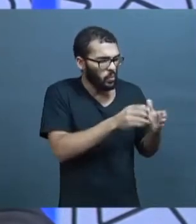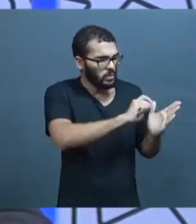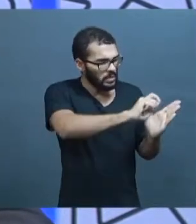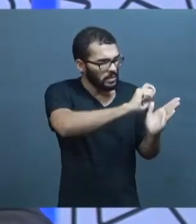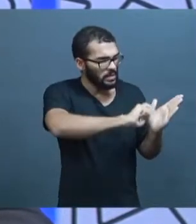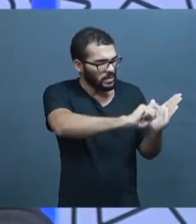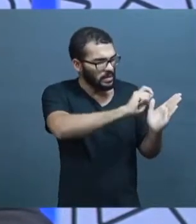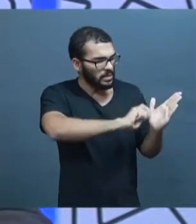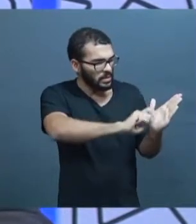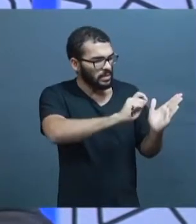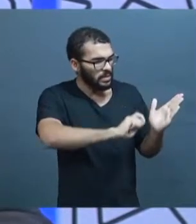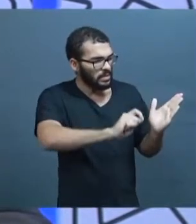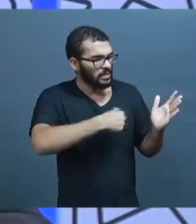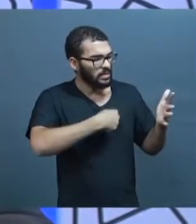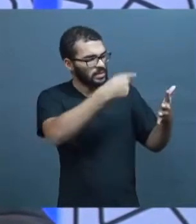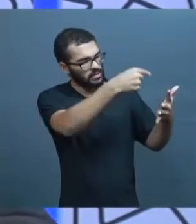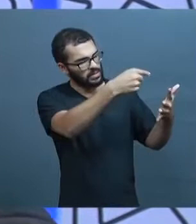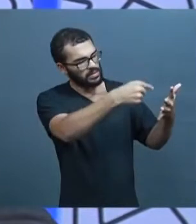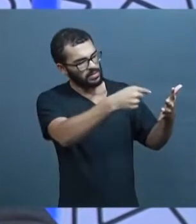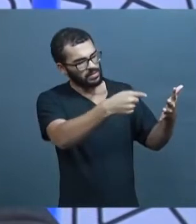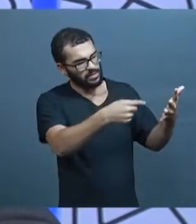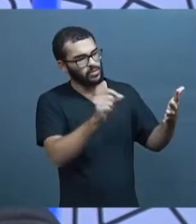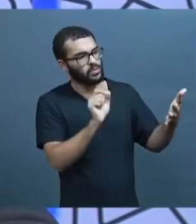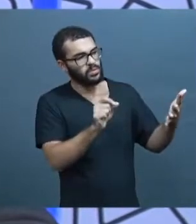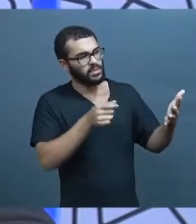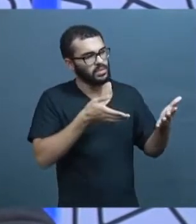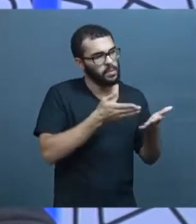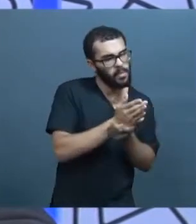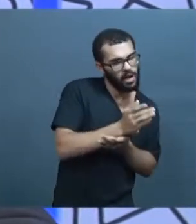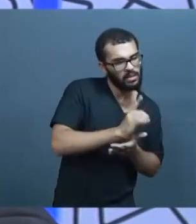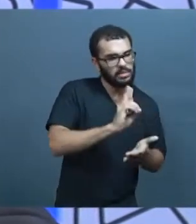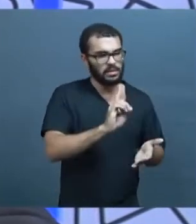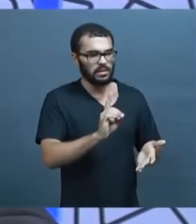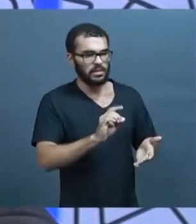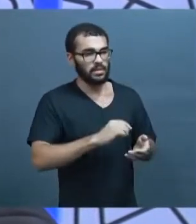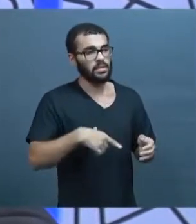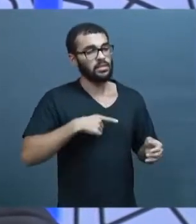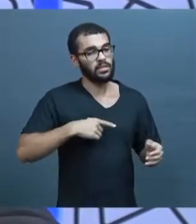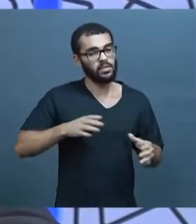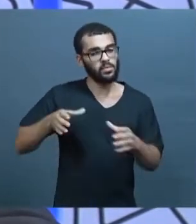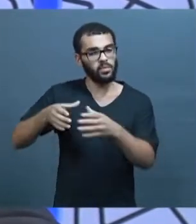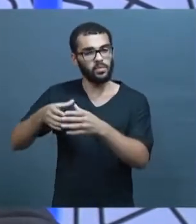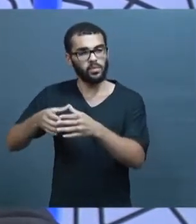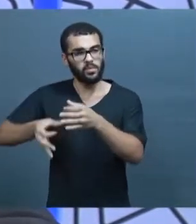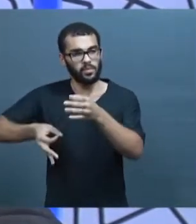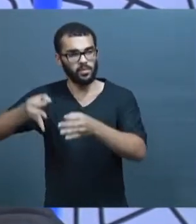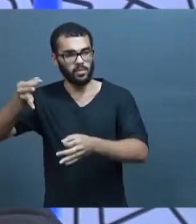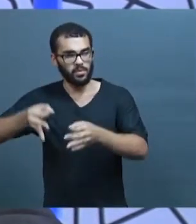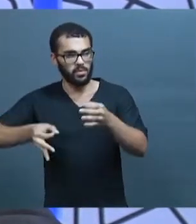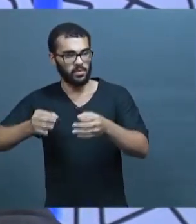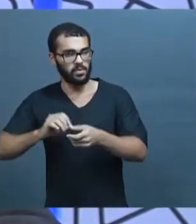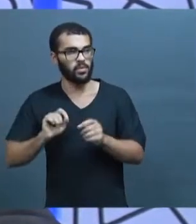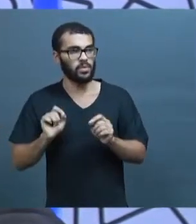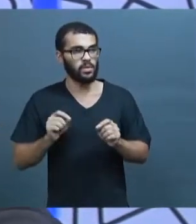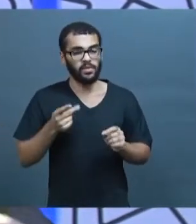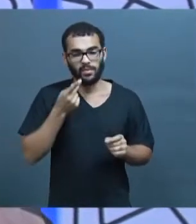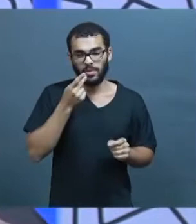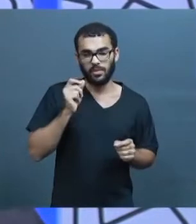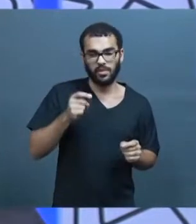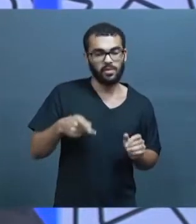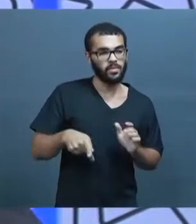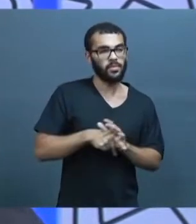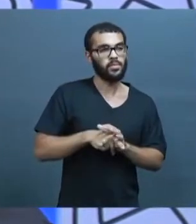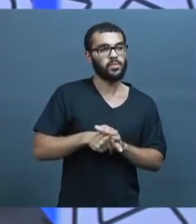as diretrizes do que passa e o que não passa no Congresso, e através de um núcleo jurídico, que vai te dizer o que passa e o que não passa